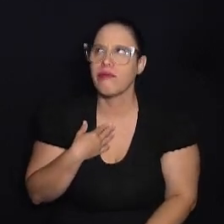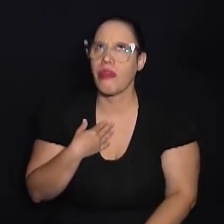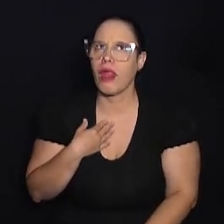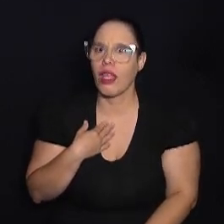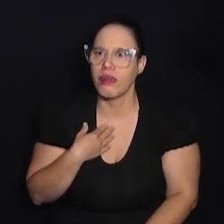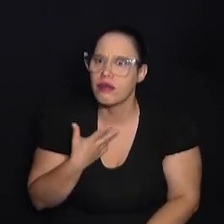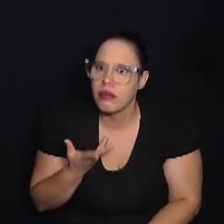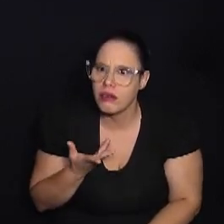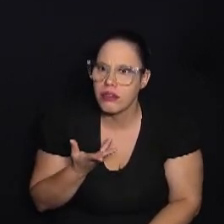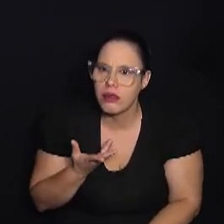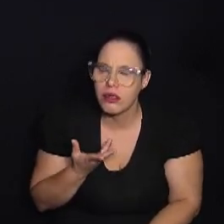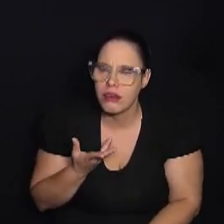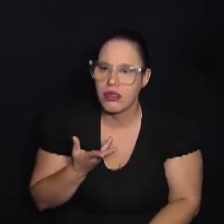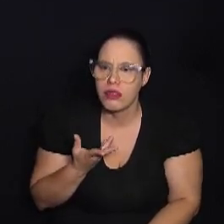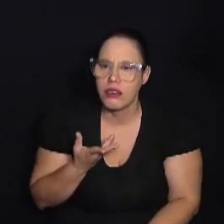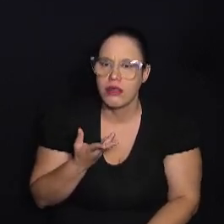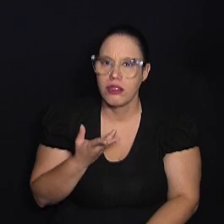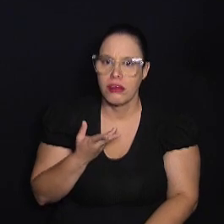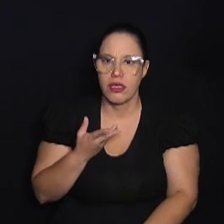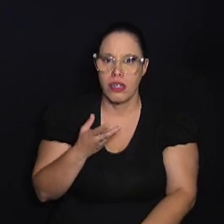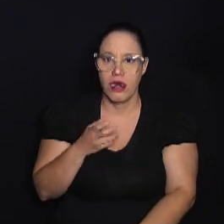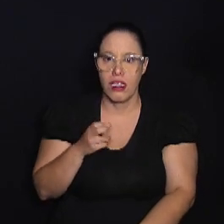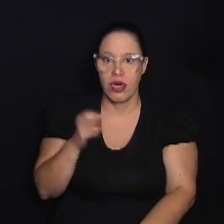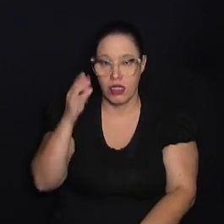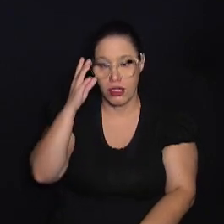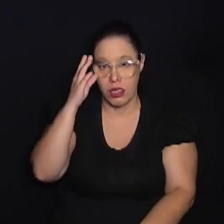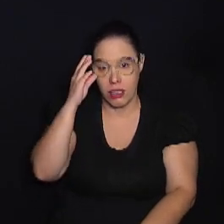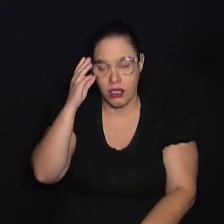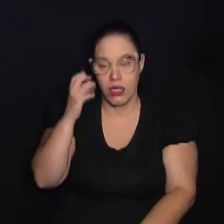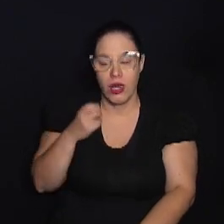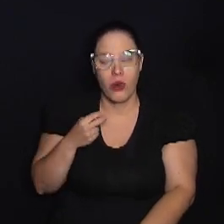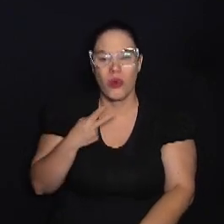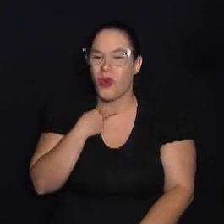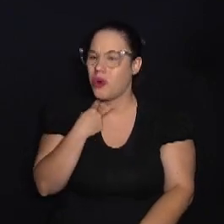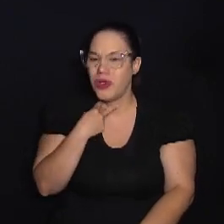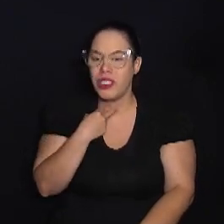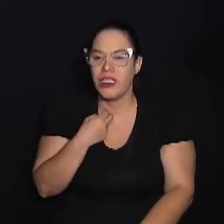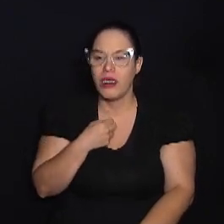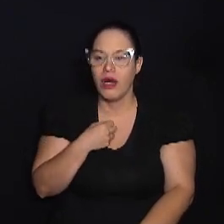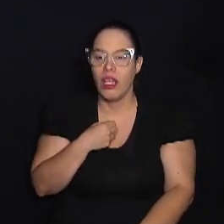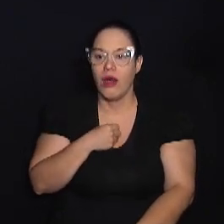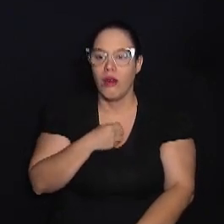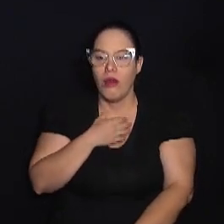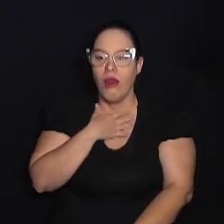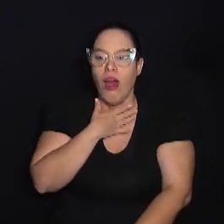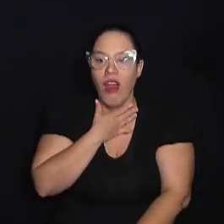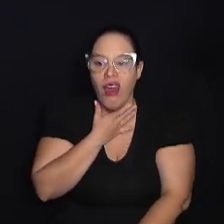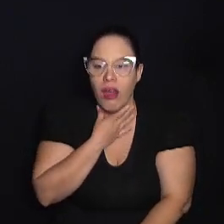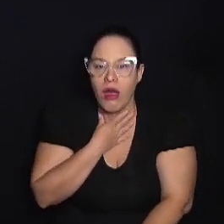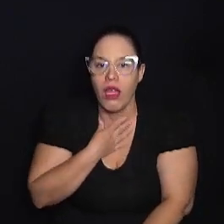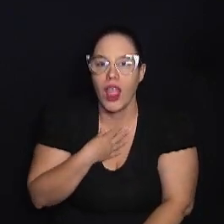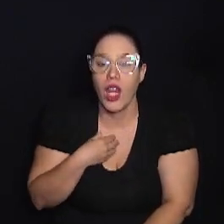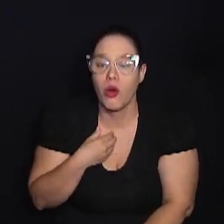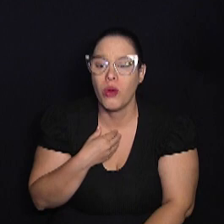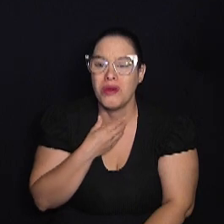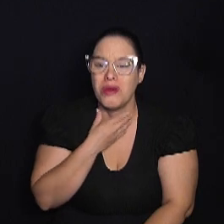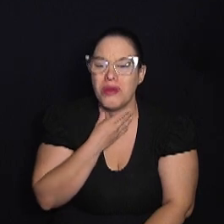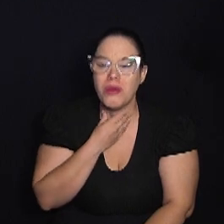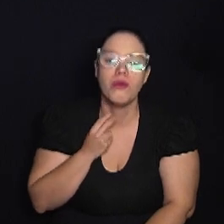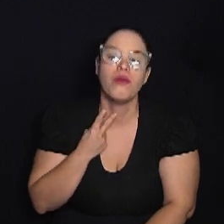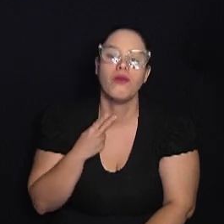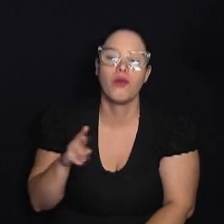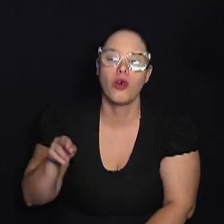alimento cada vez mais, menos consistente para conseguir engolir, rouquidão que não passa, nódulo no pescoço,